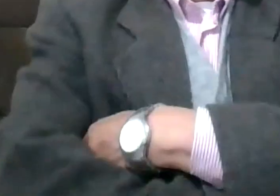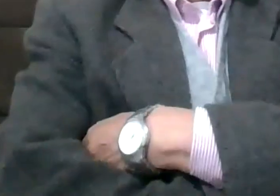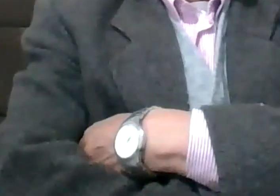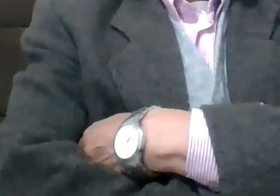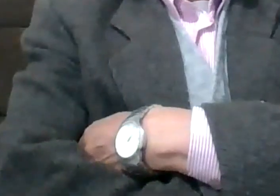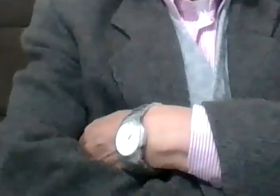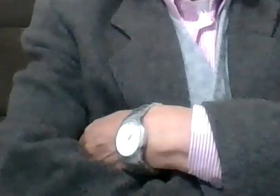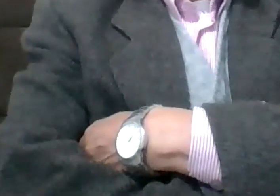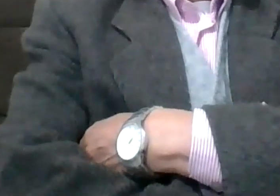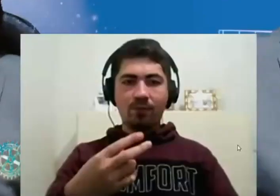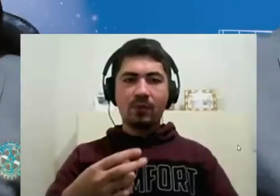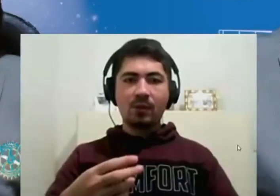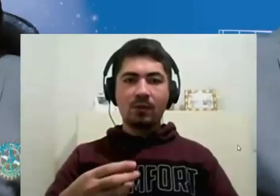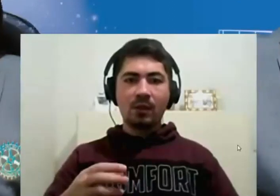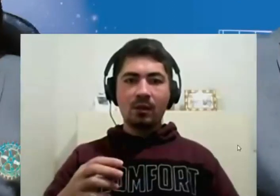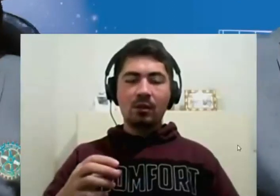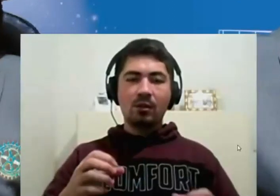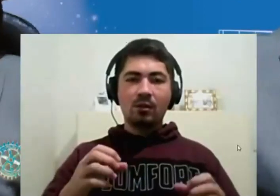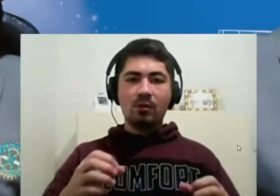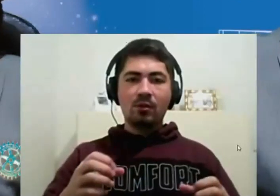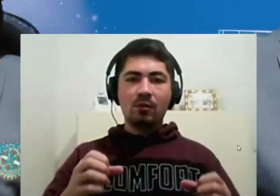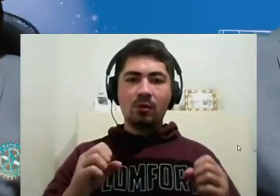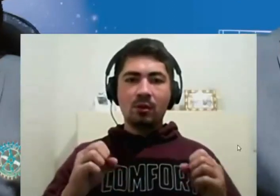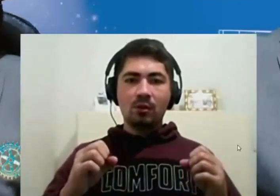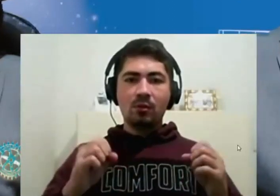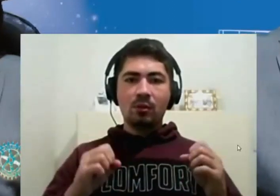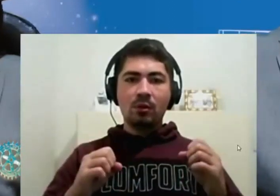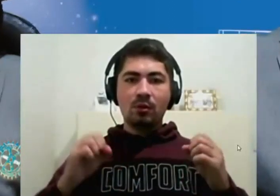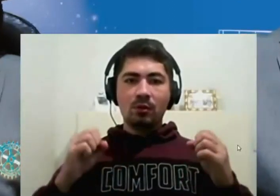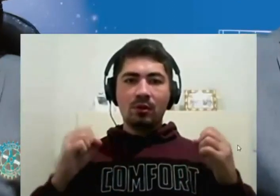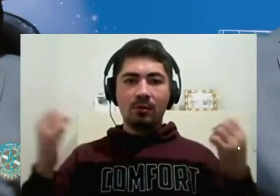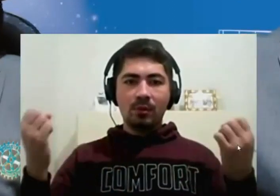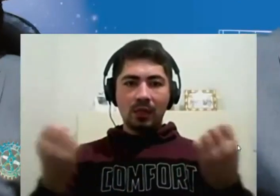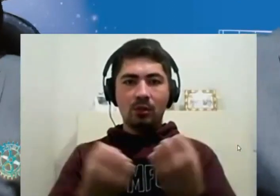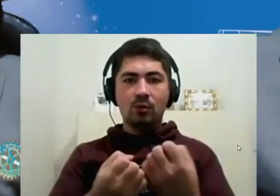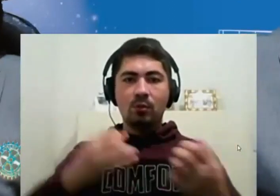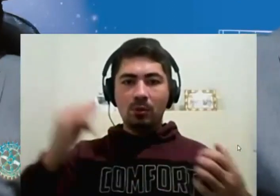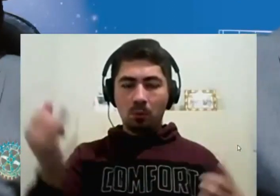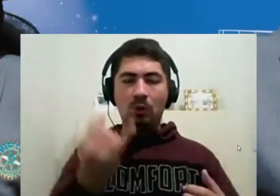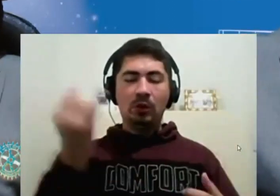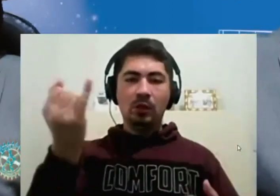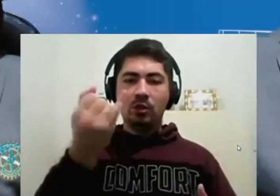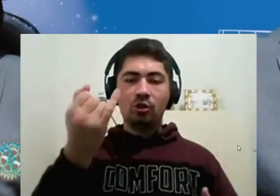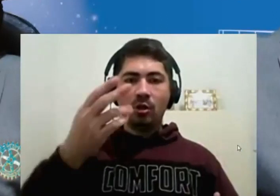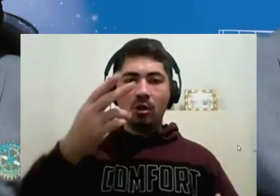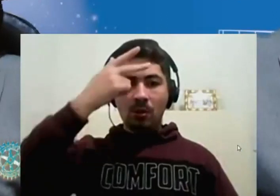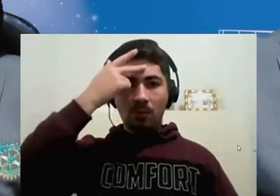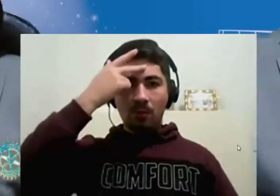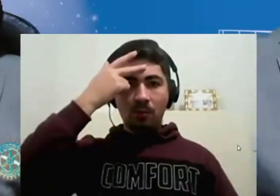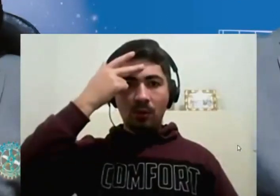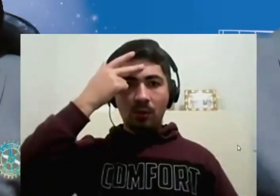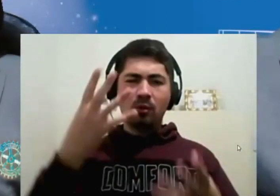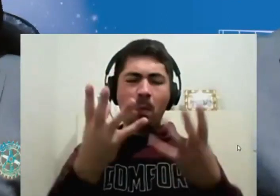2021-2022. Um seminário muito importante, com pessoas muito bem